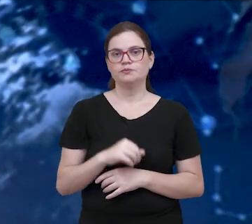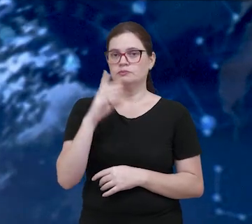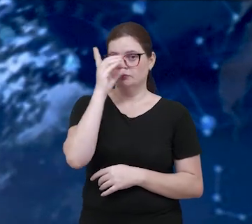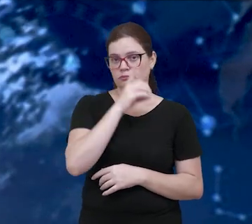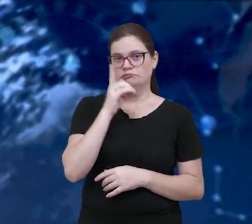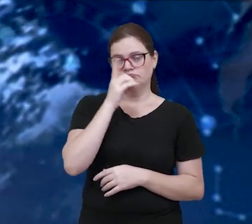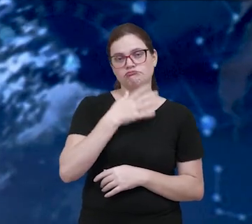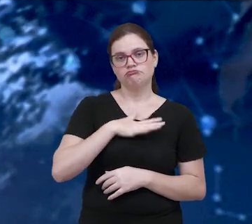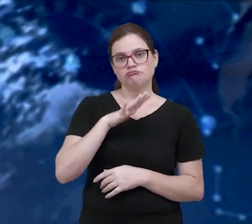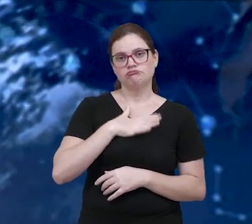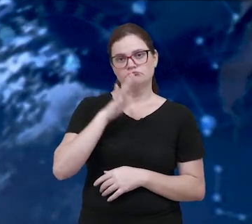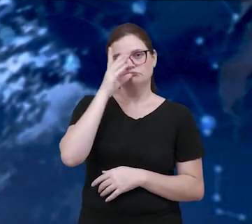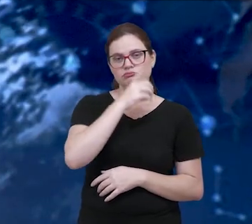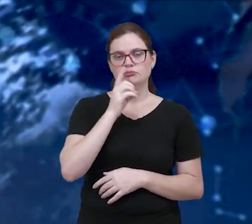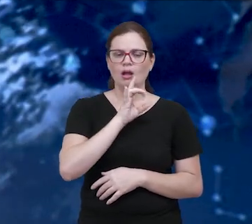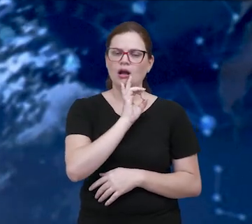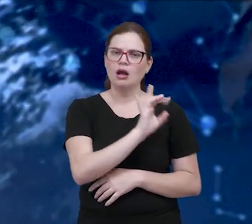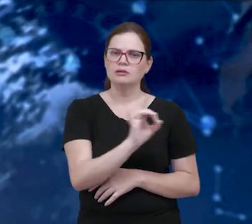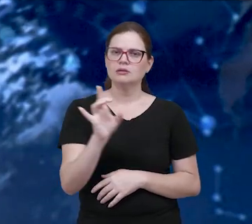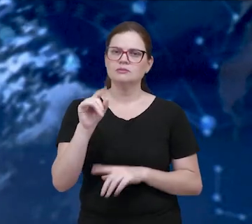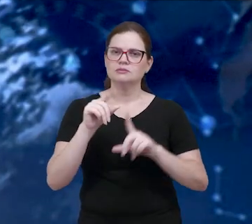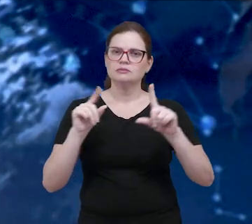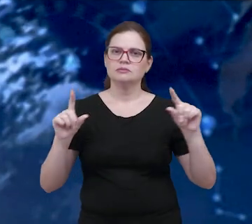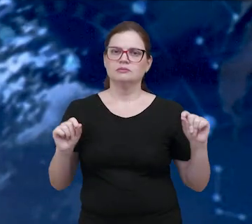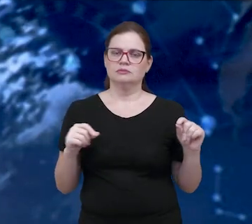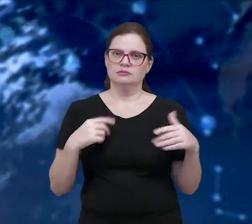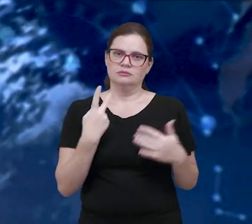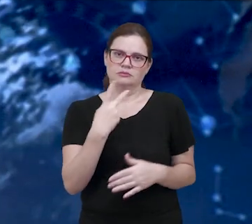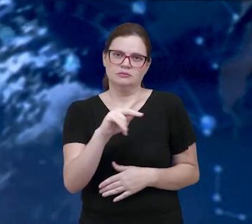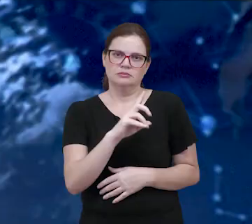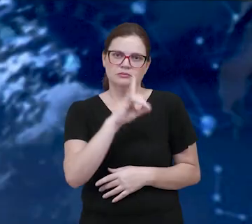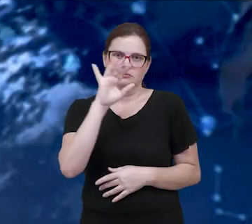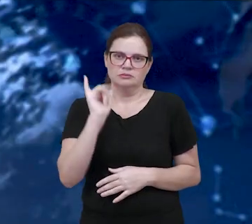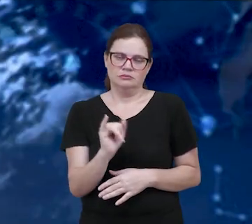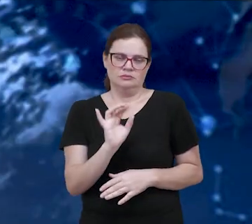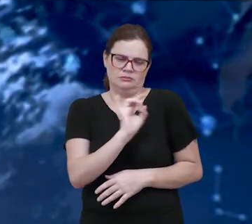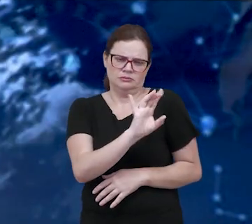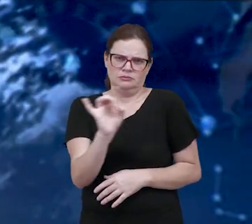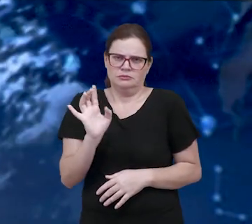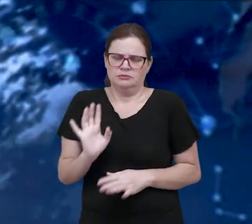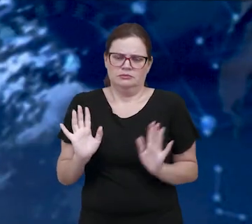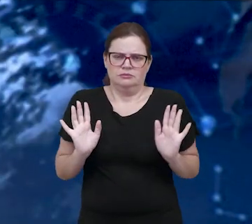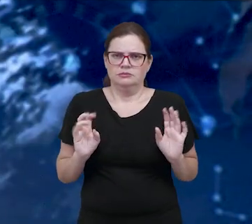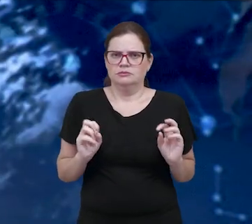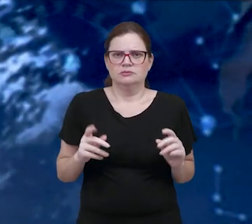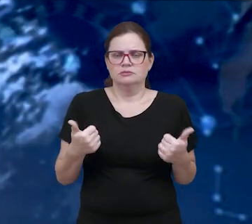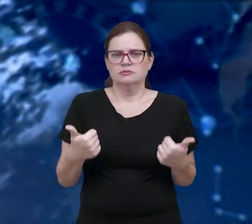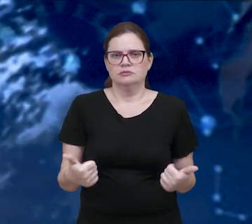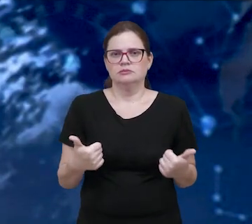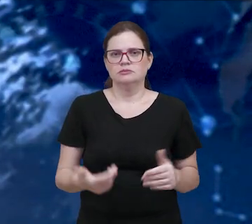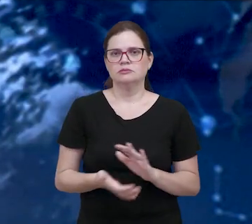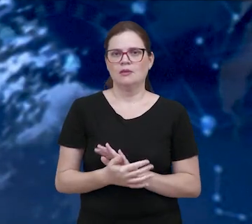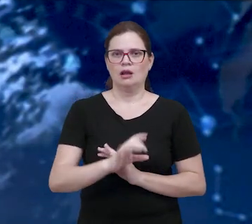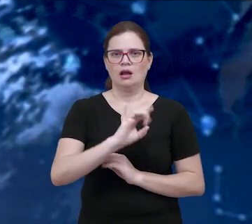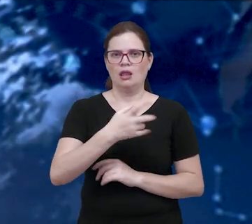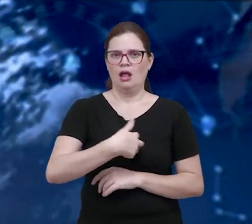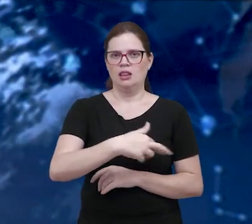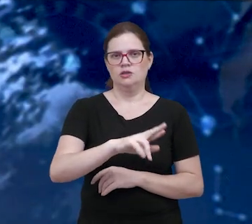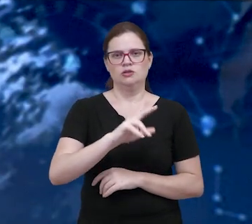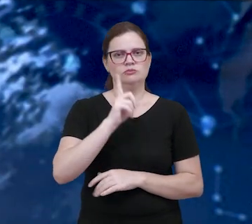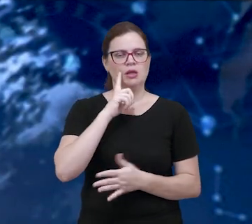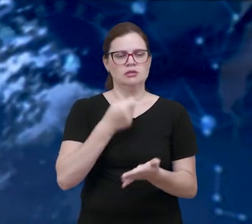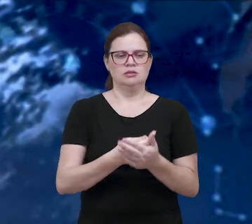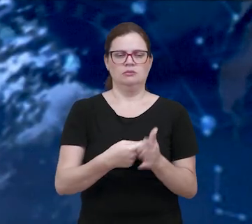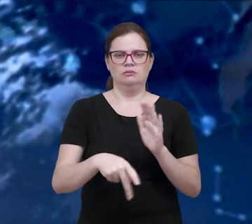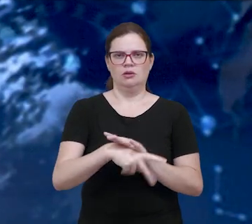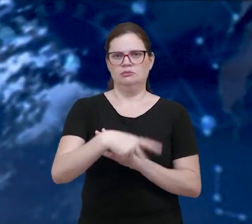domingo. Então, cada um guardando o contexto. Esse dia de guarda existe para cada religião. Isso